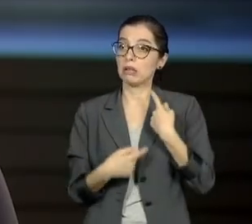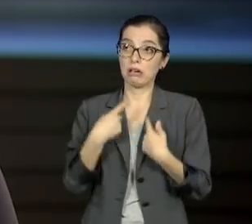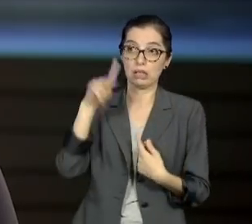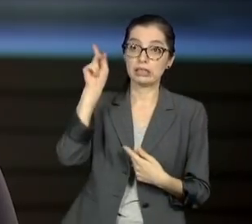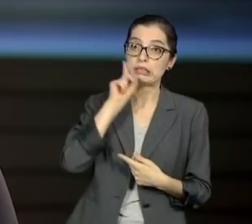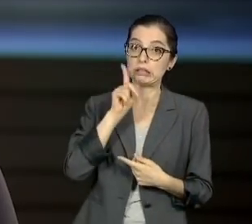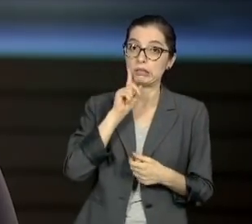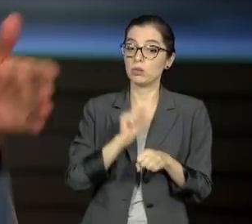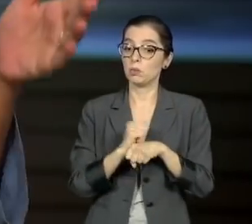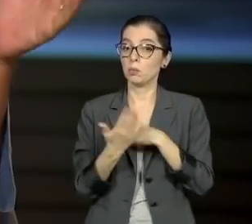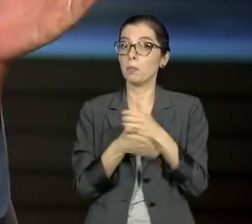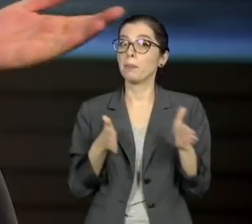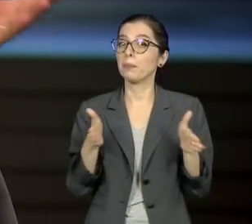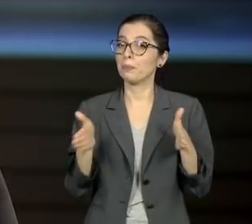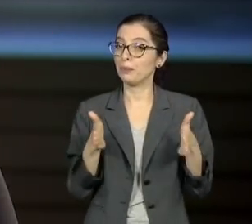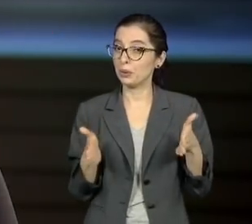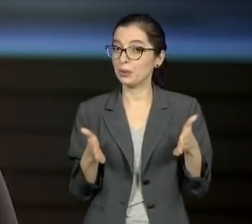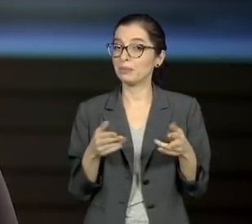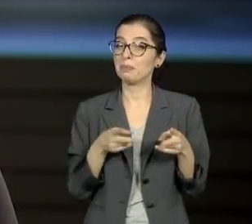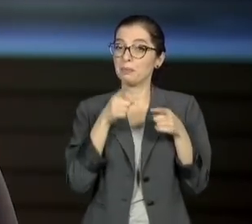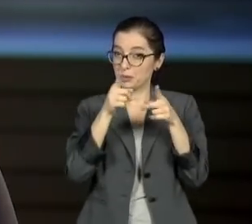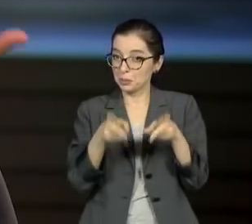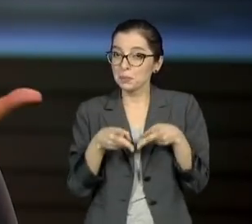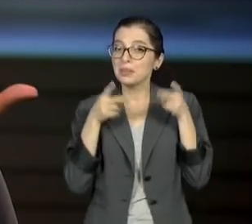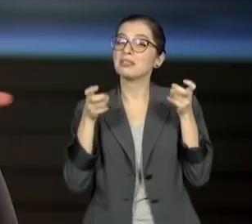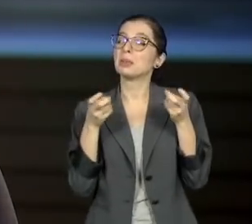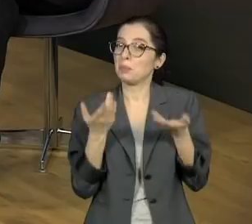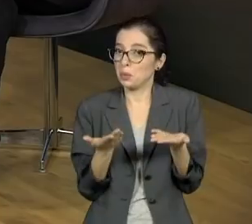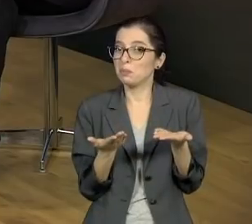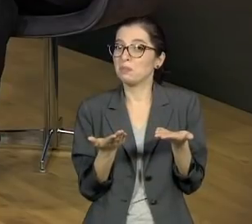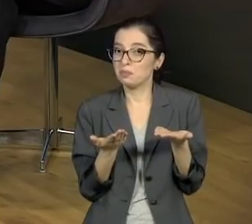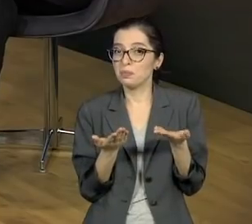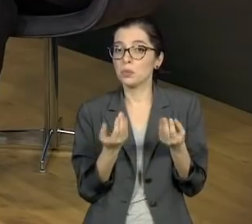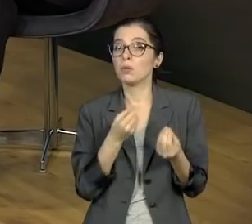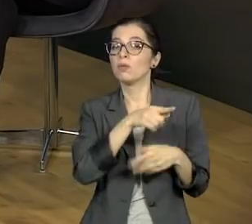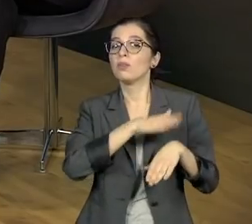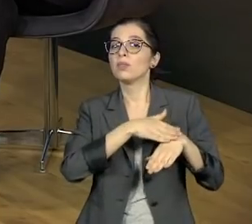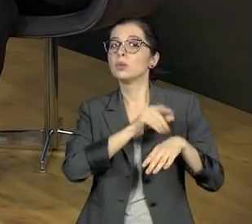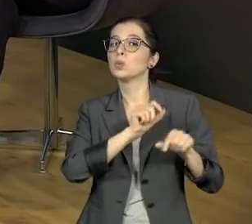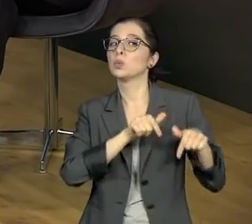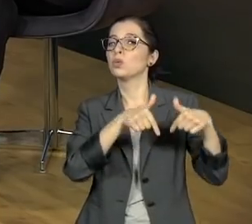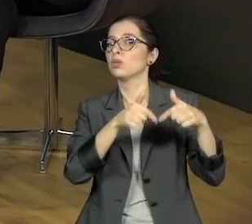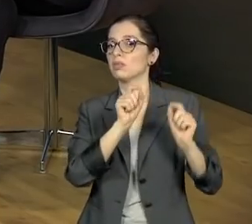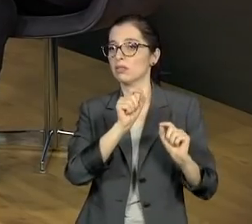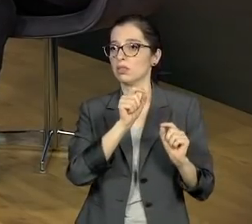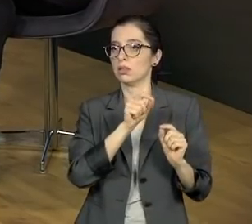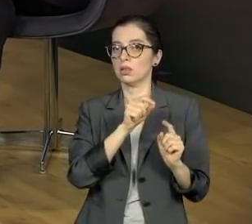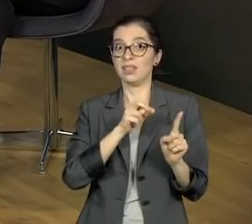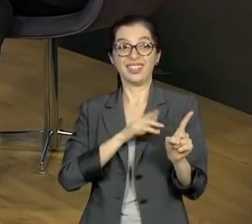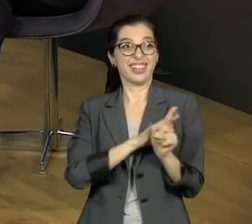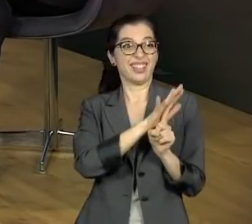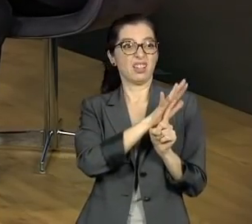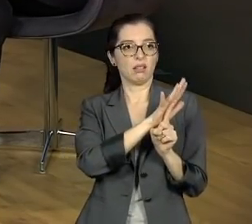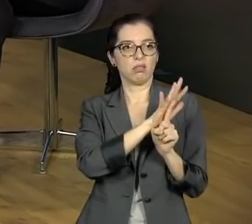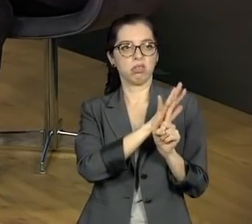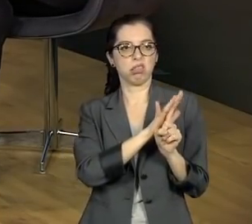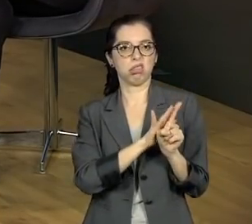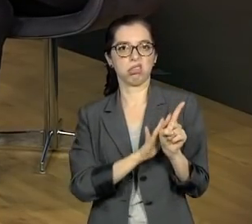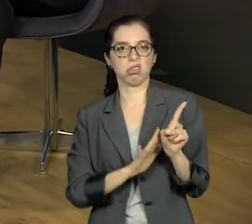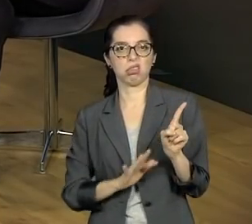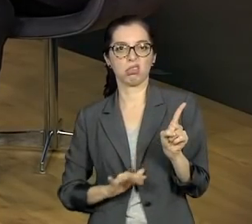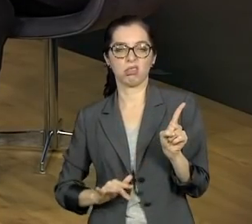do novo coronavírus, e que isso minou bastante o favoritismo dele, que o Maurício apontou antes. Então, todo